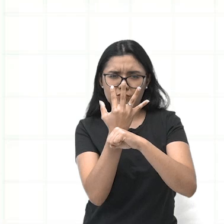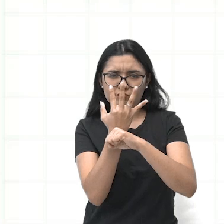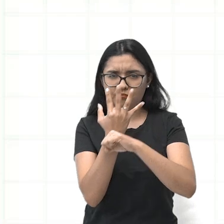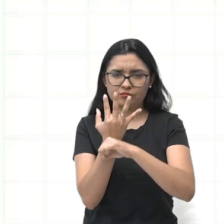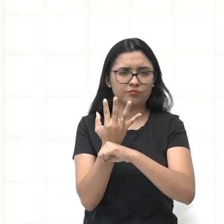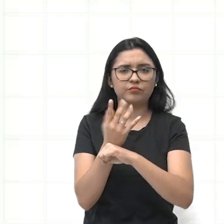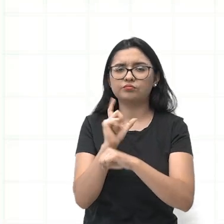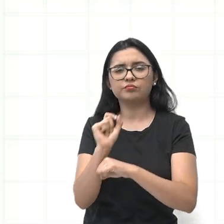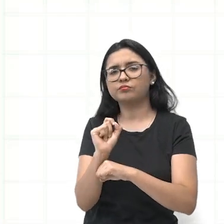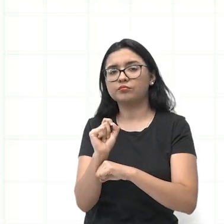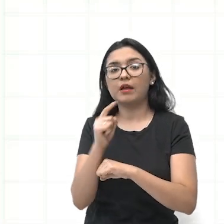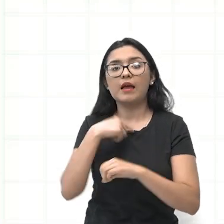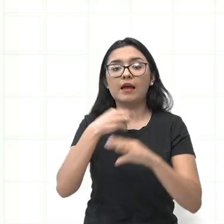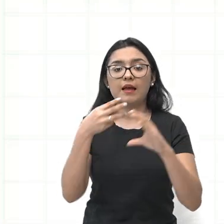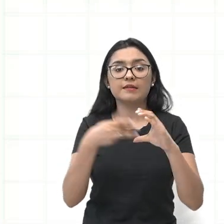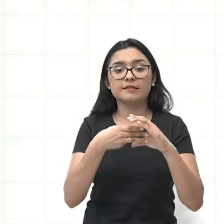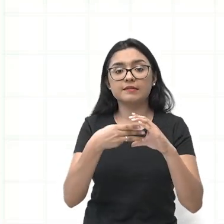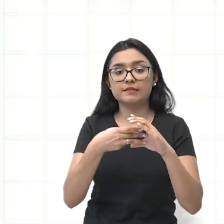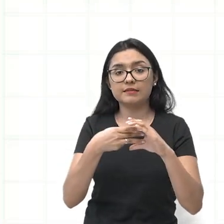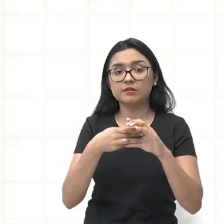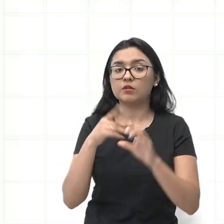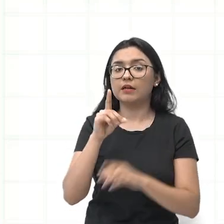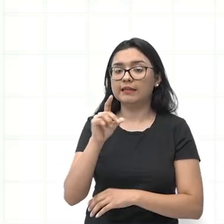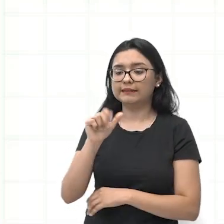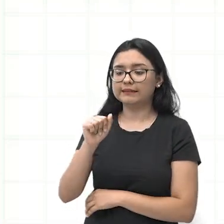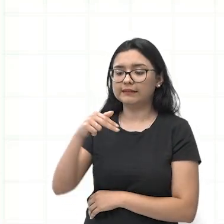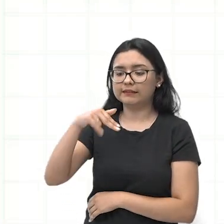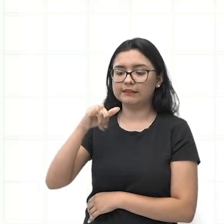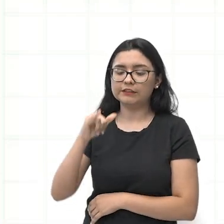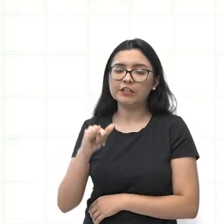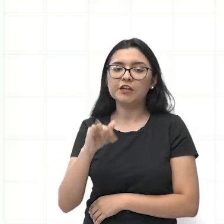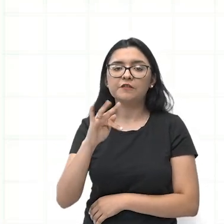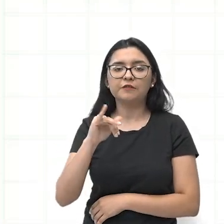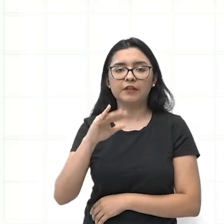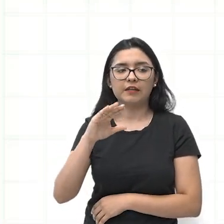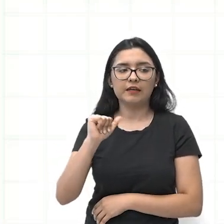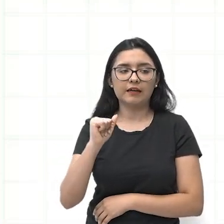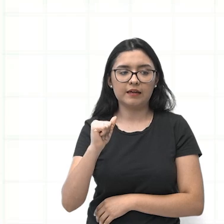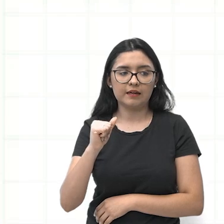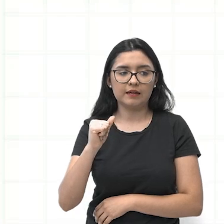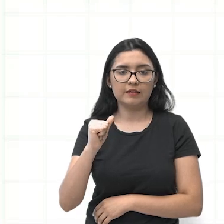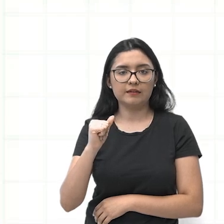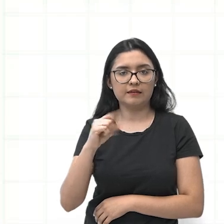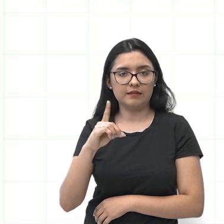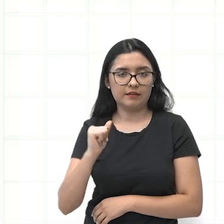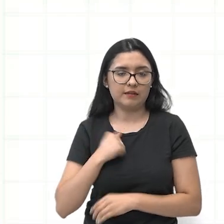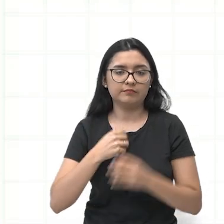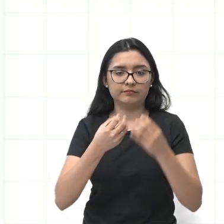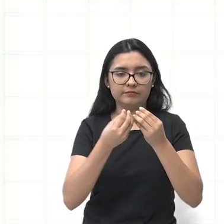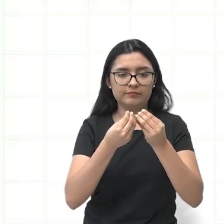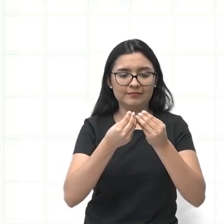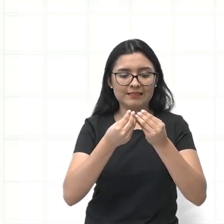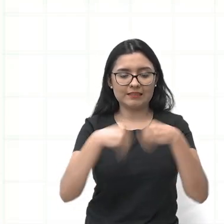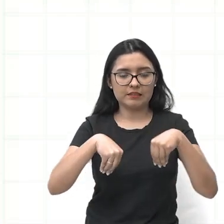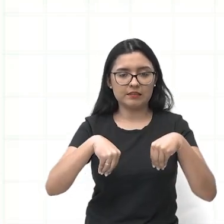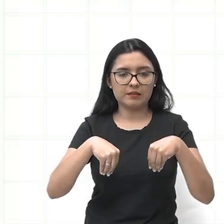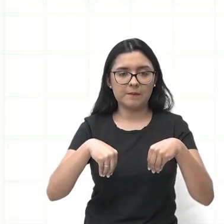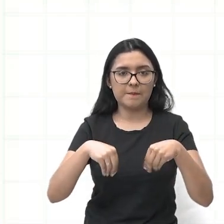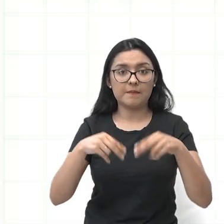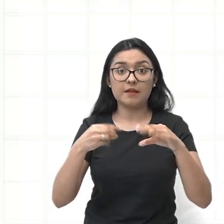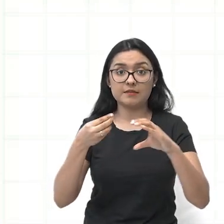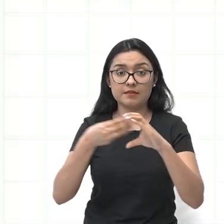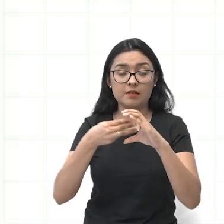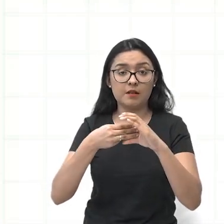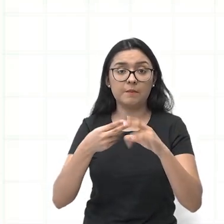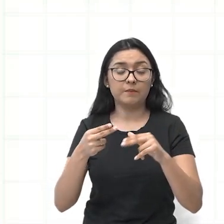descabelada. Essa é a célula danificada. As nossas células do ouvido, por isso que naturalmente